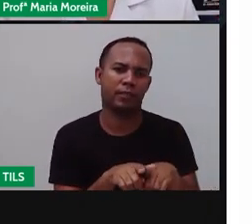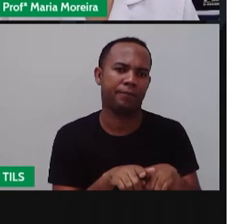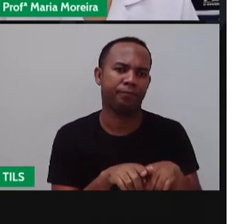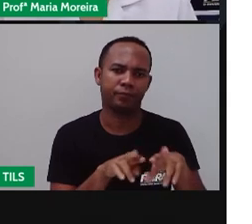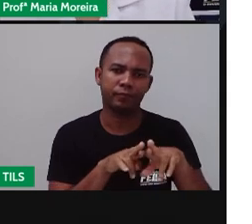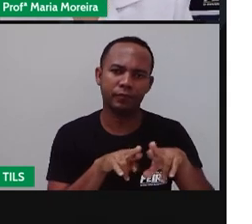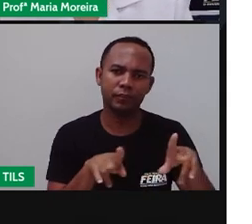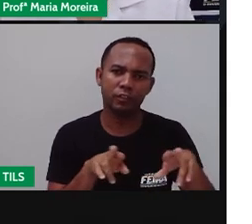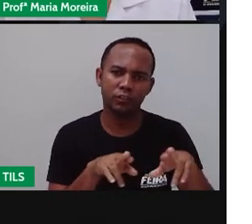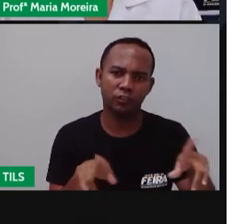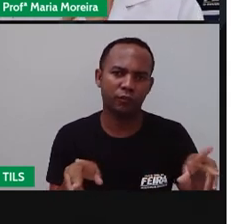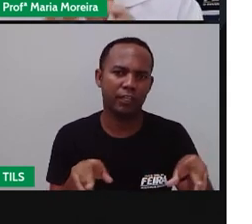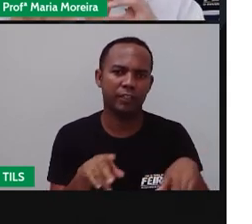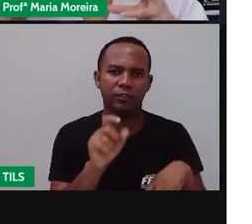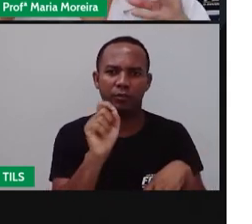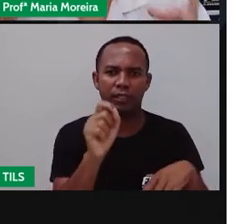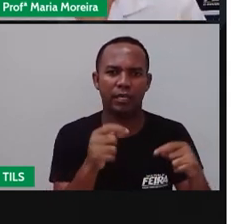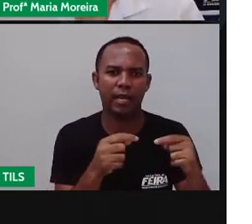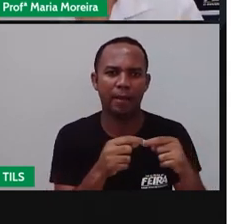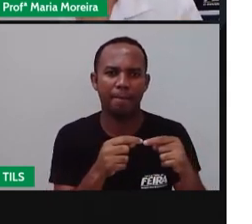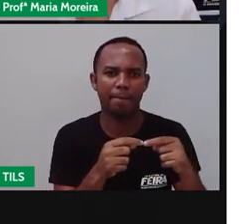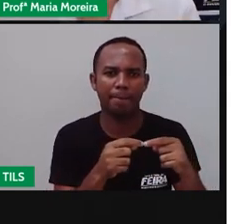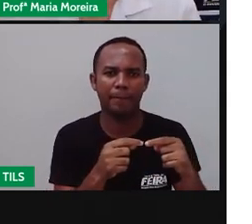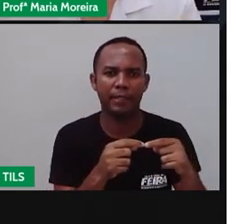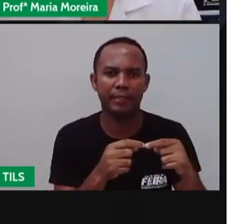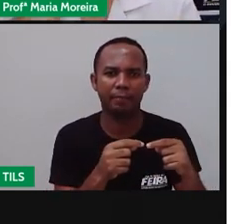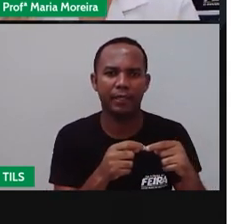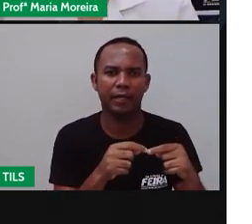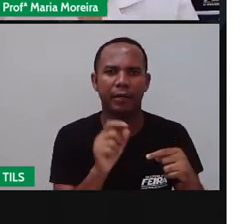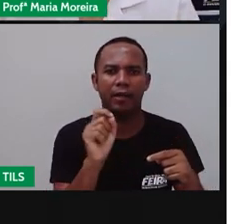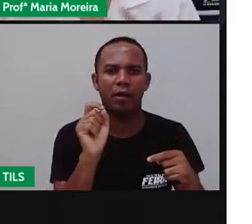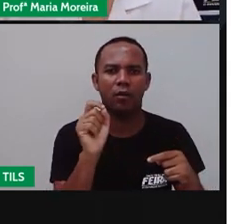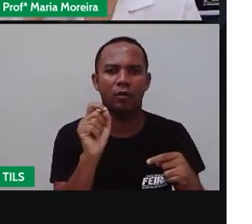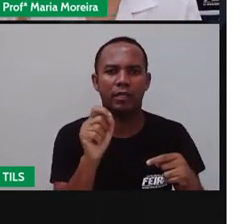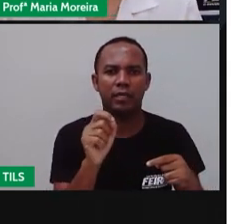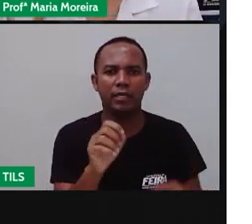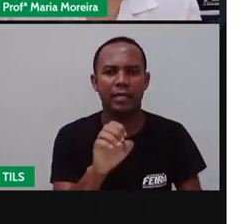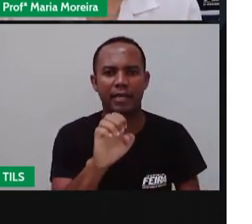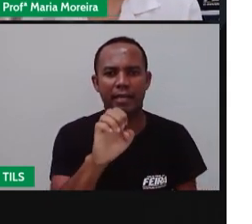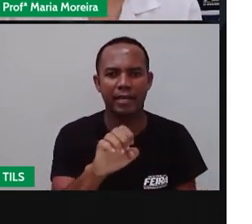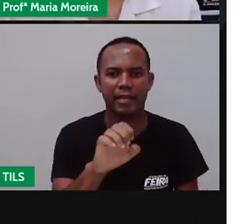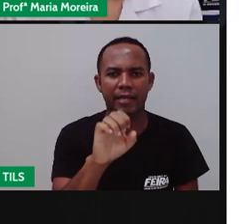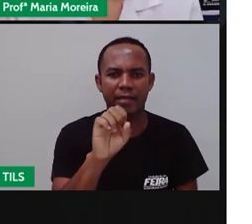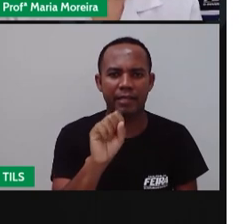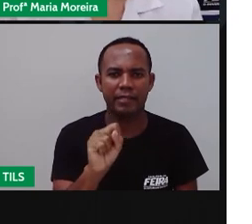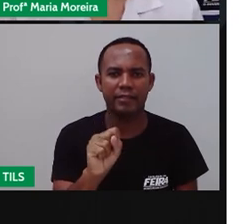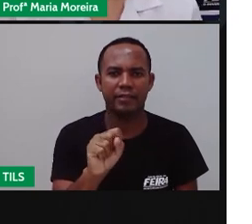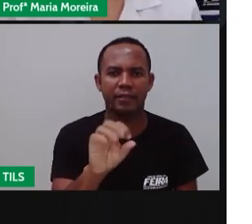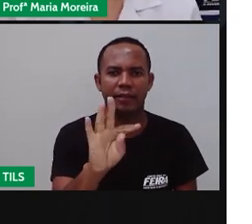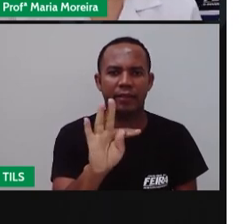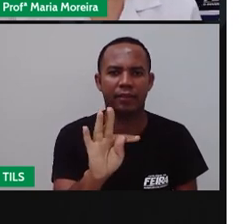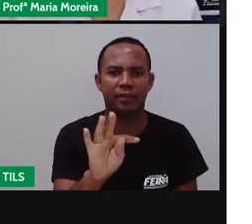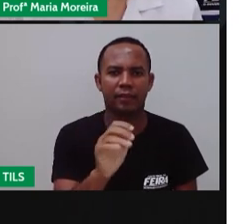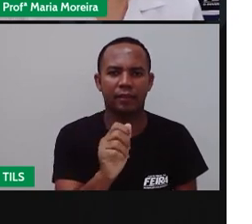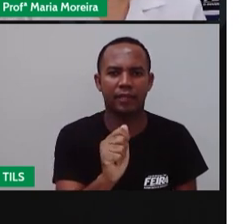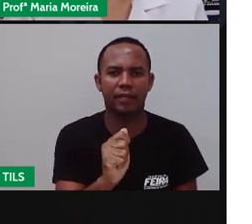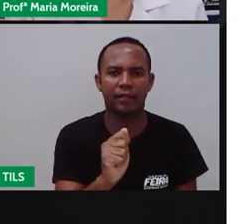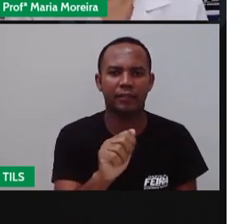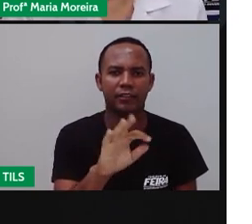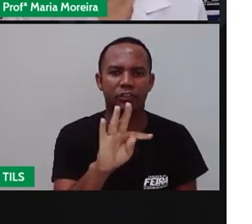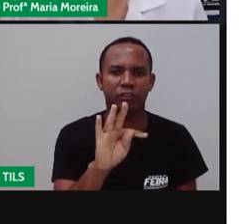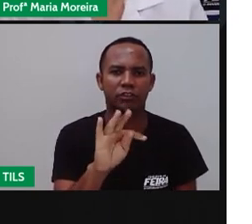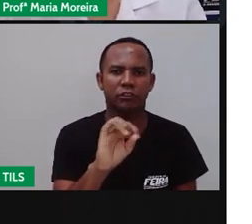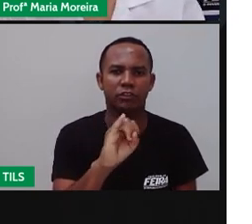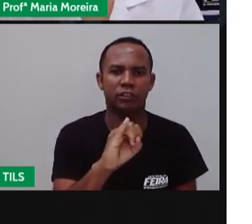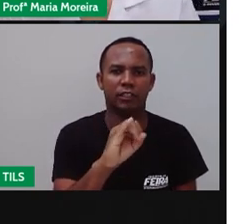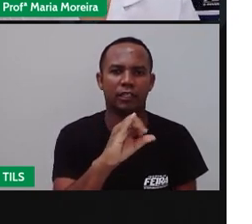são estáticas, ou seja, não ficam lá paradas. Existem o quê? A possibilidade de serem modificadas, sejam elas